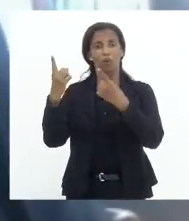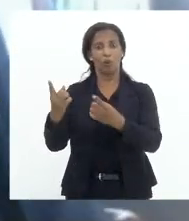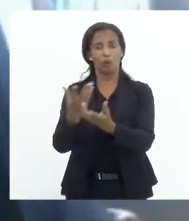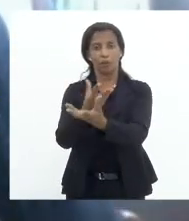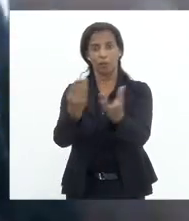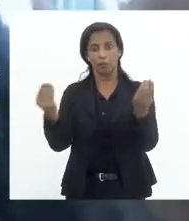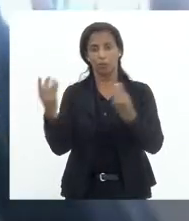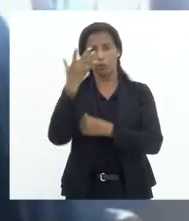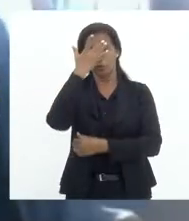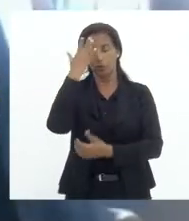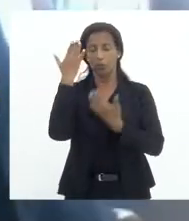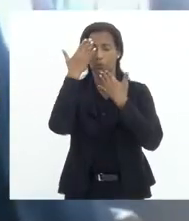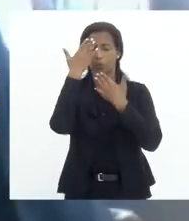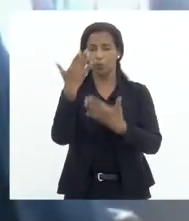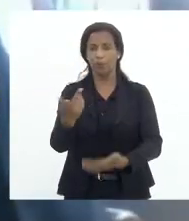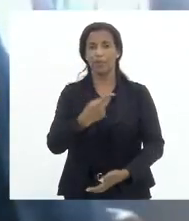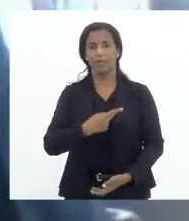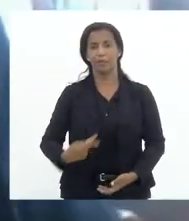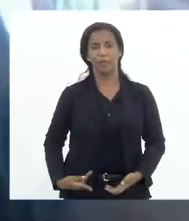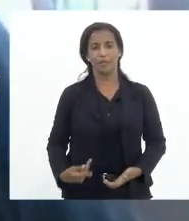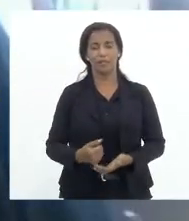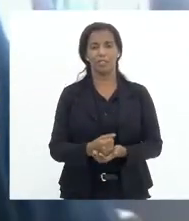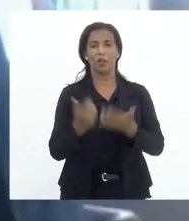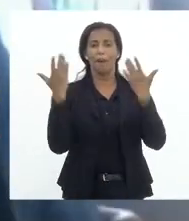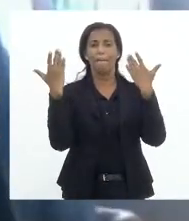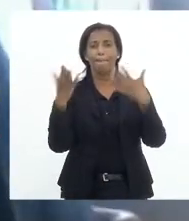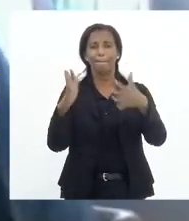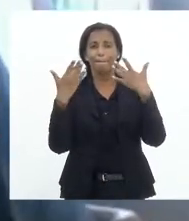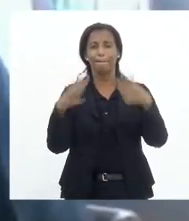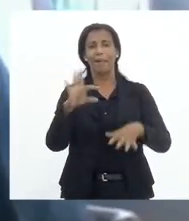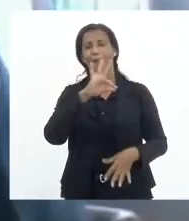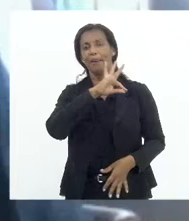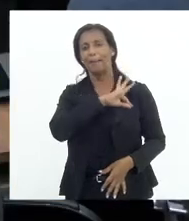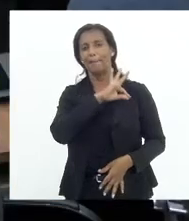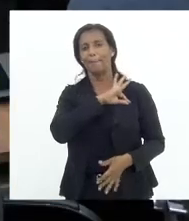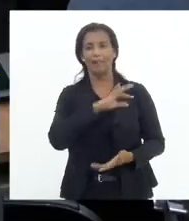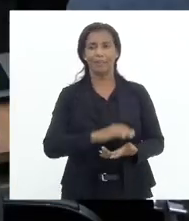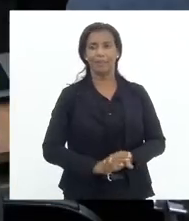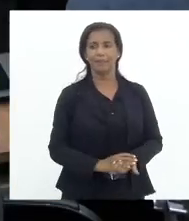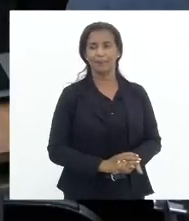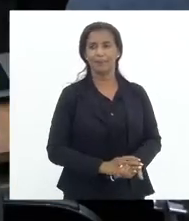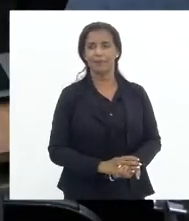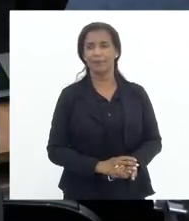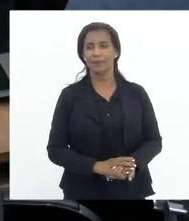atinge milhões de pessoas Obrigado Presidente Parabéns Marta Rocha